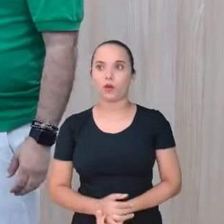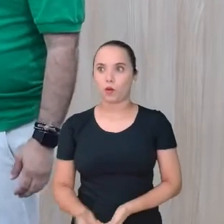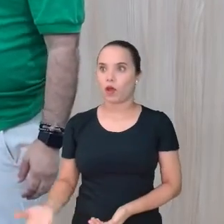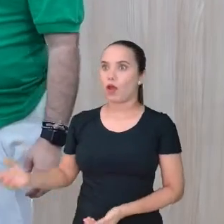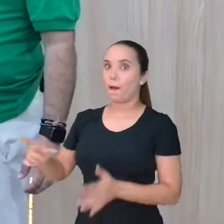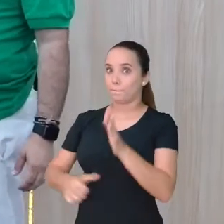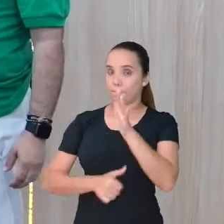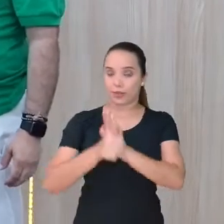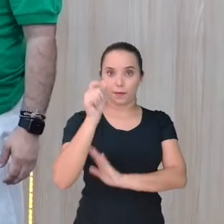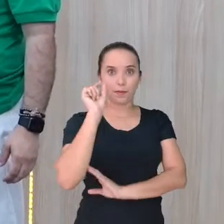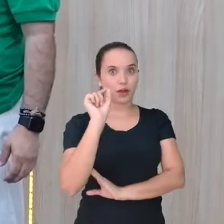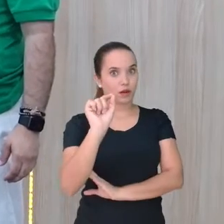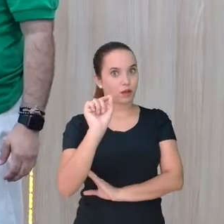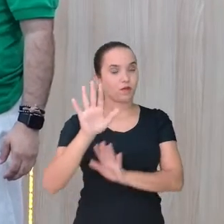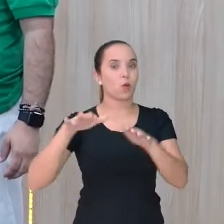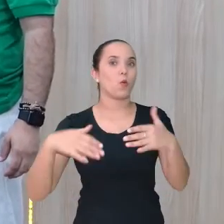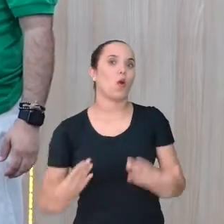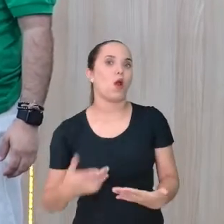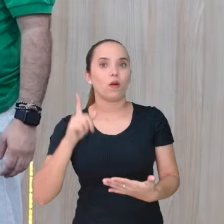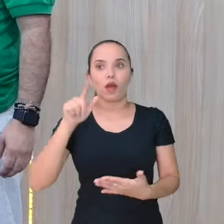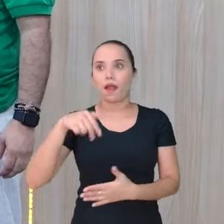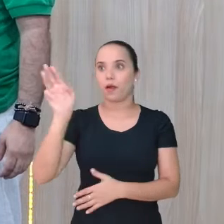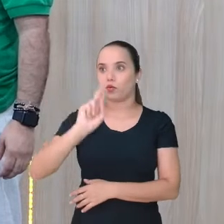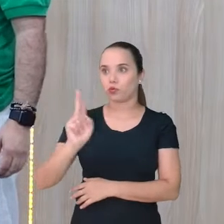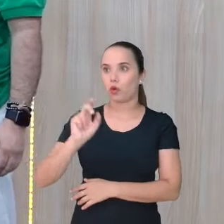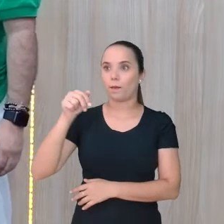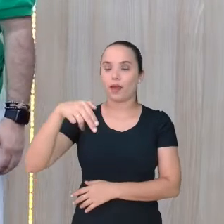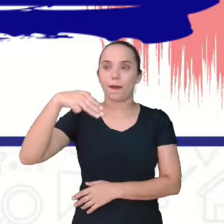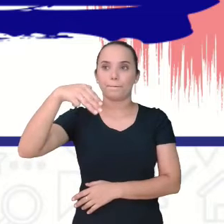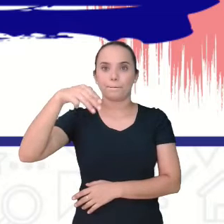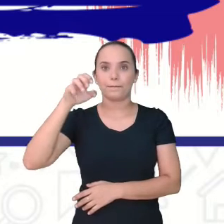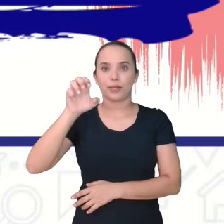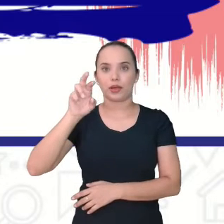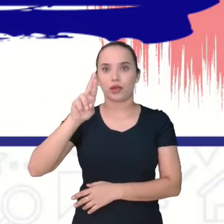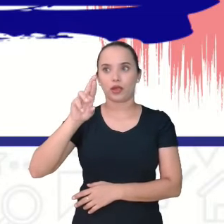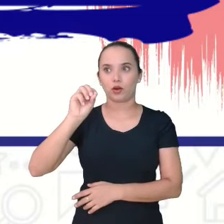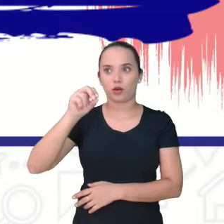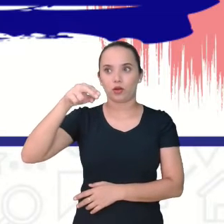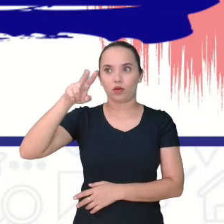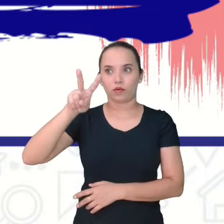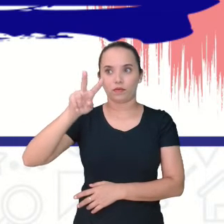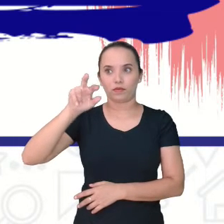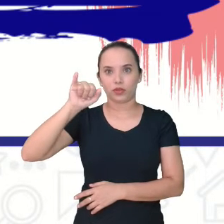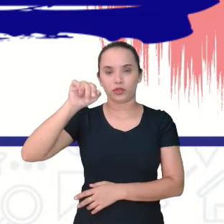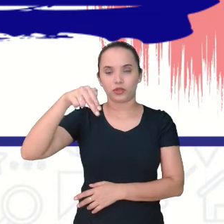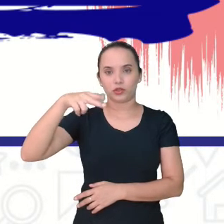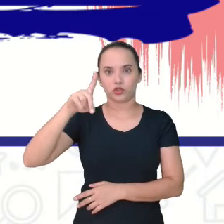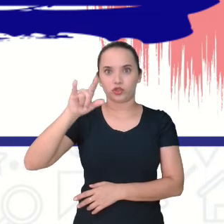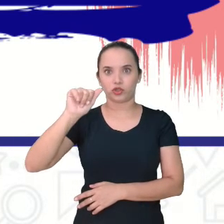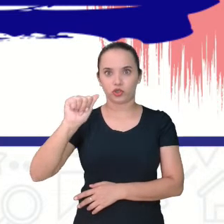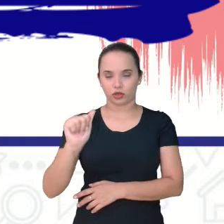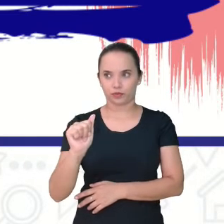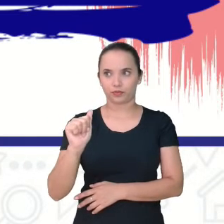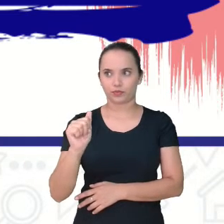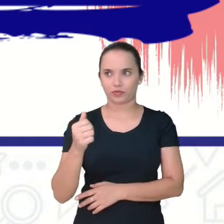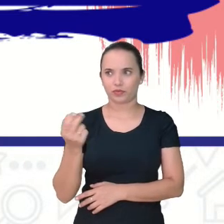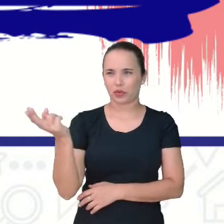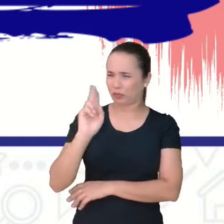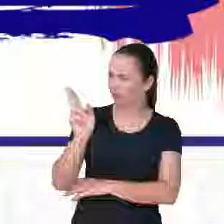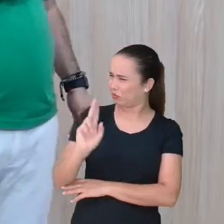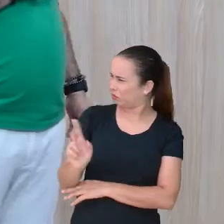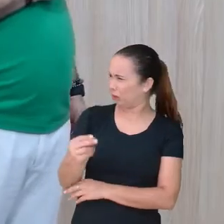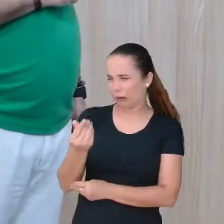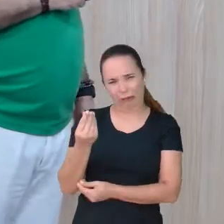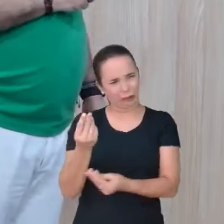a primeira dinastia, né, que vai governar aí o reino dos francos é a dinastia Merovingia. Vejam, esse pessoal tem uns